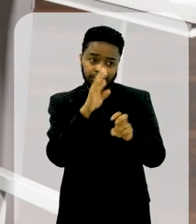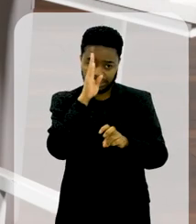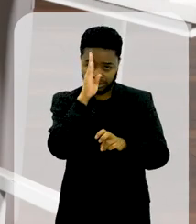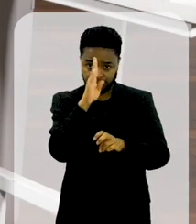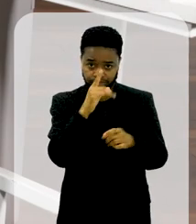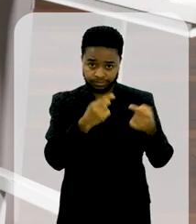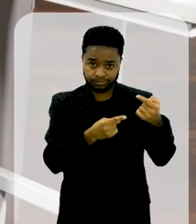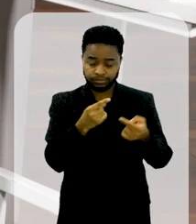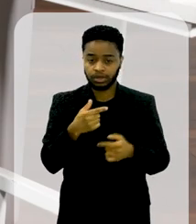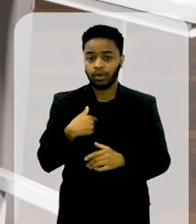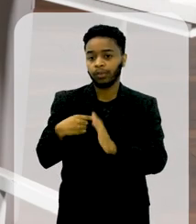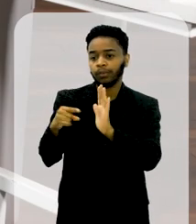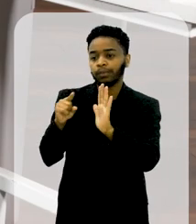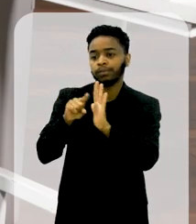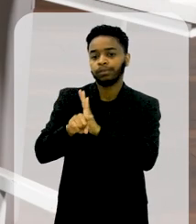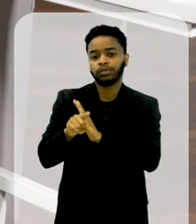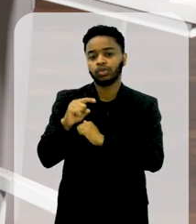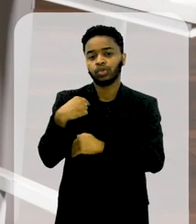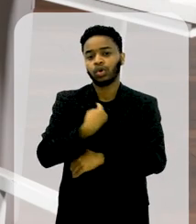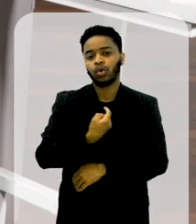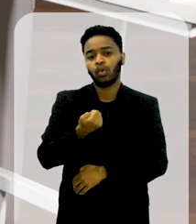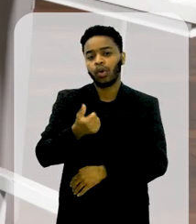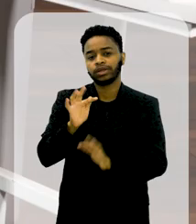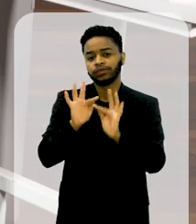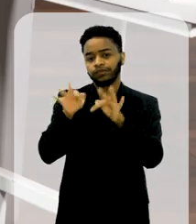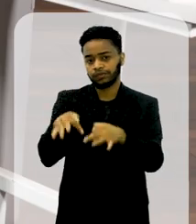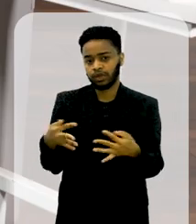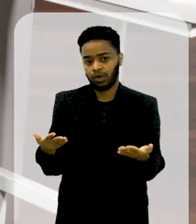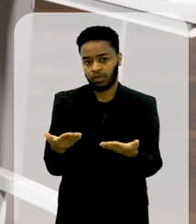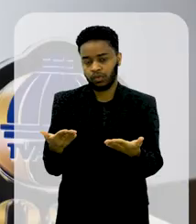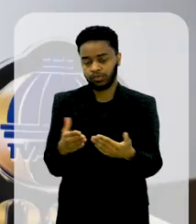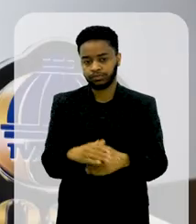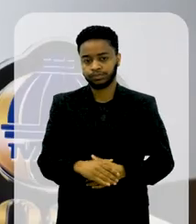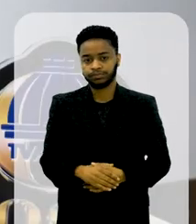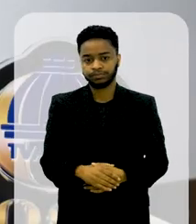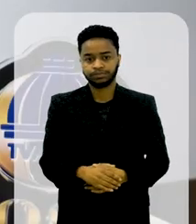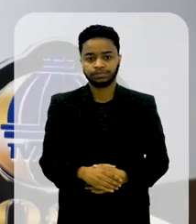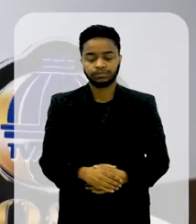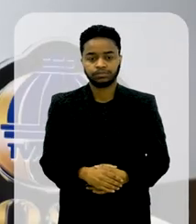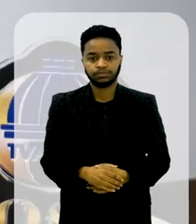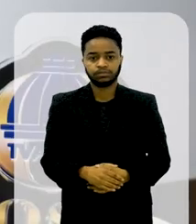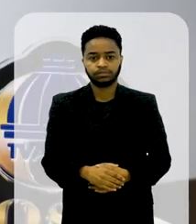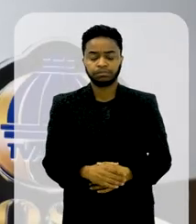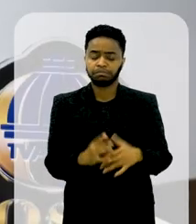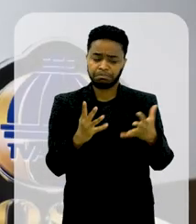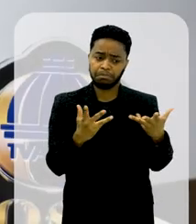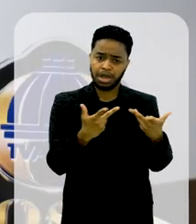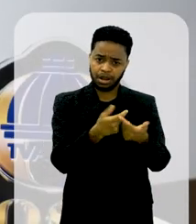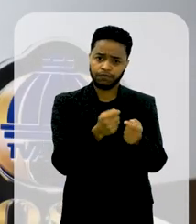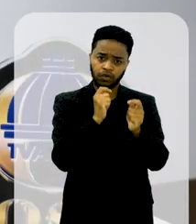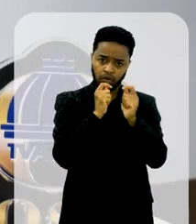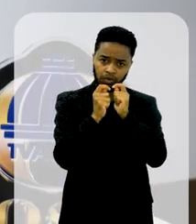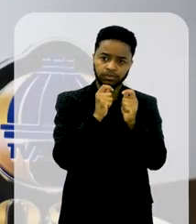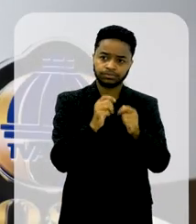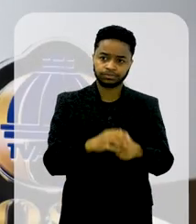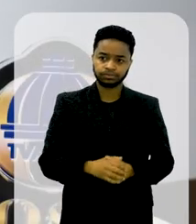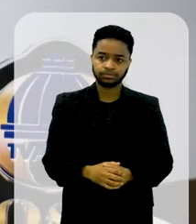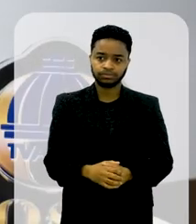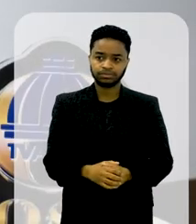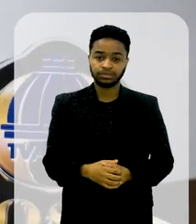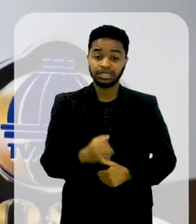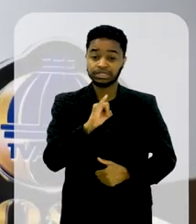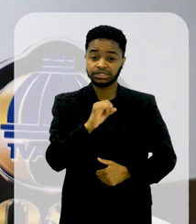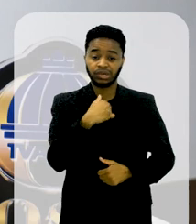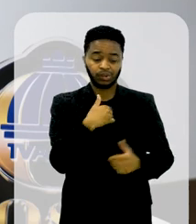fác né deixa eu te fazer uma pergunta aqui que a gente tá estamos nos encaminhando aí pro finalzinho da entrevista maravilhosa por sinal eu